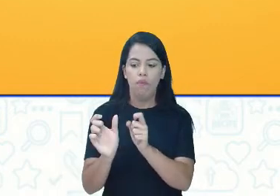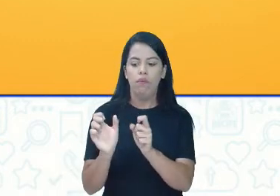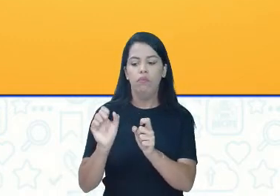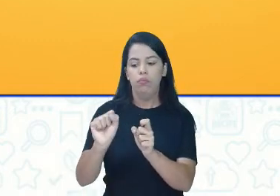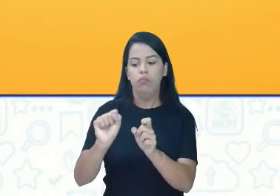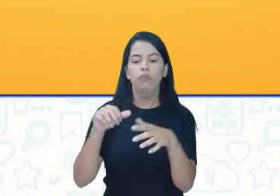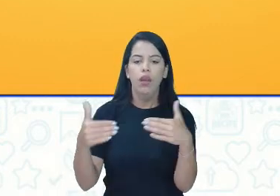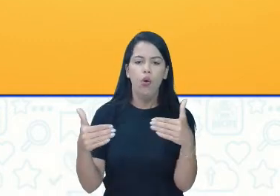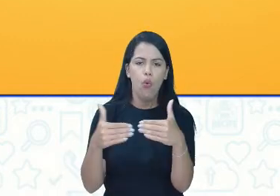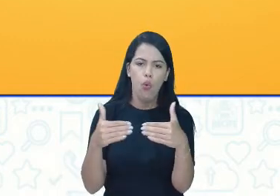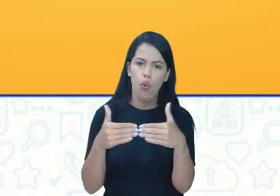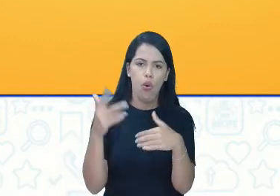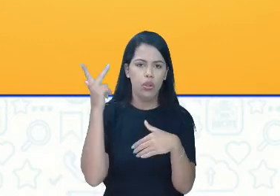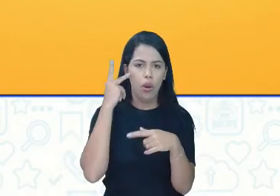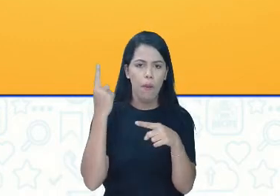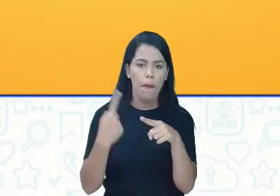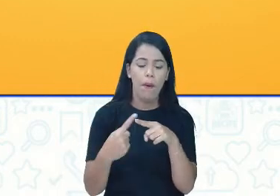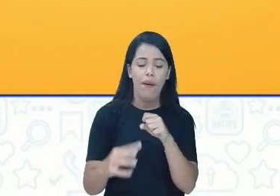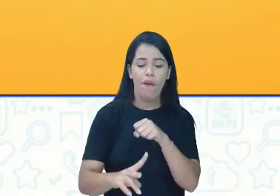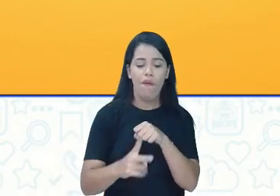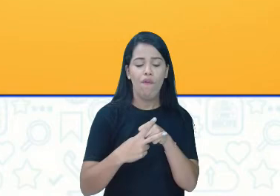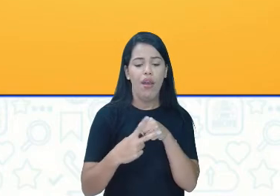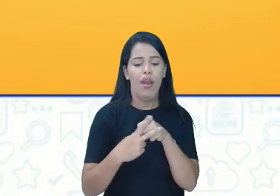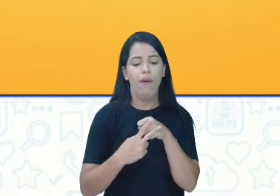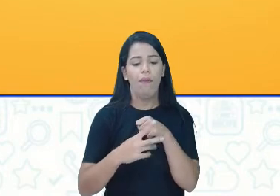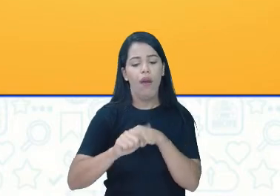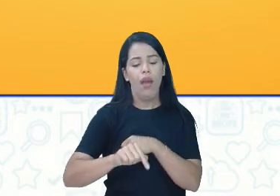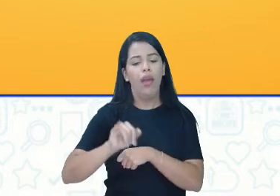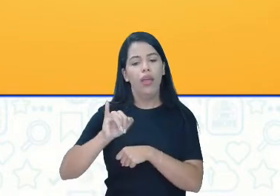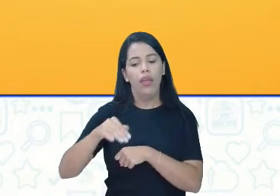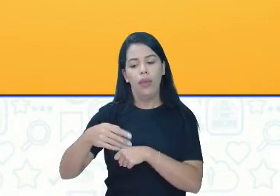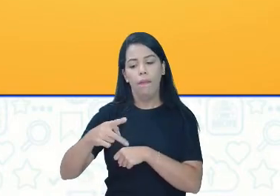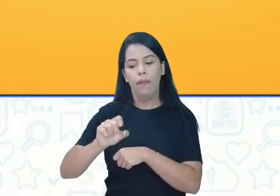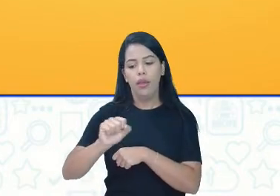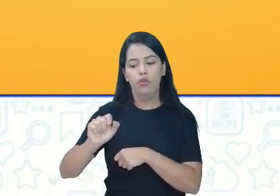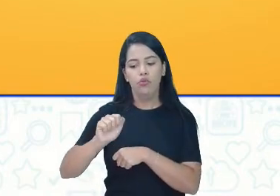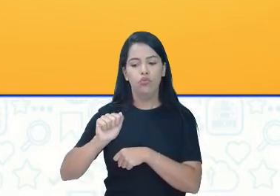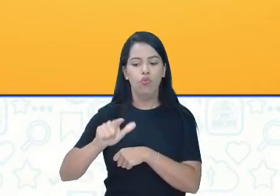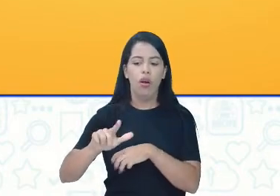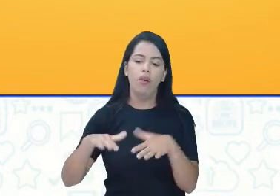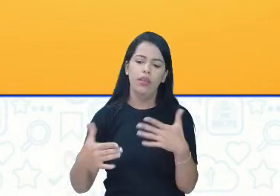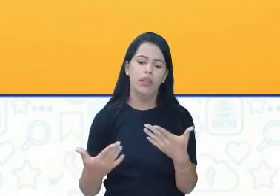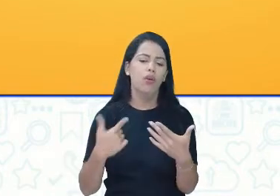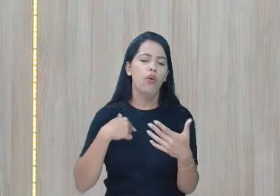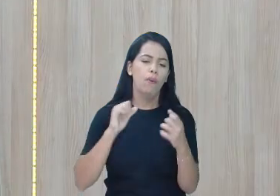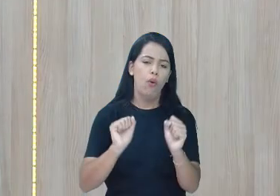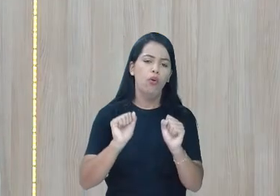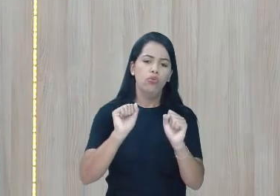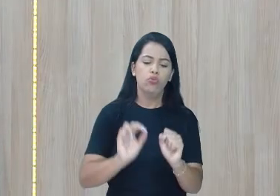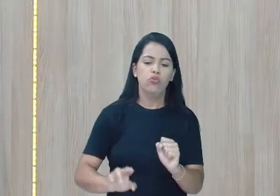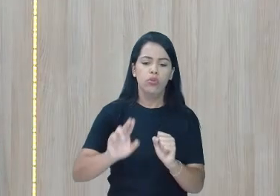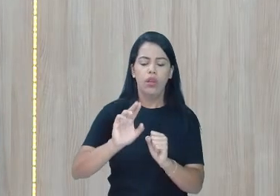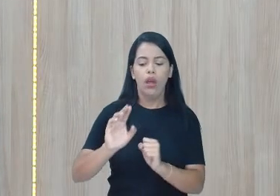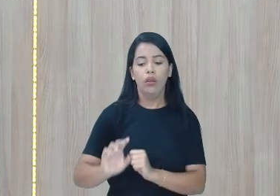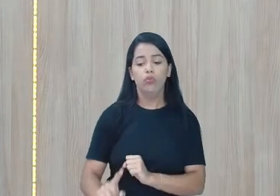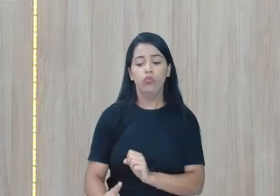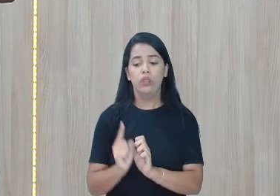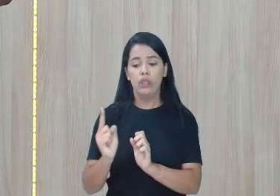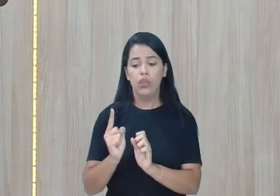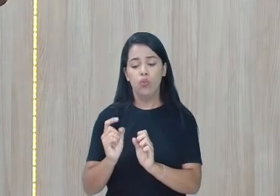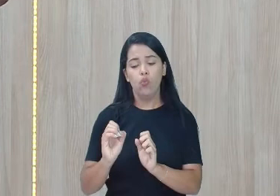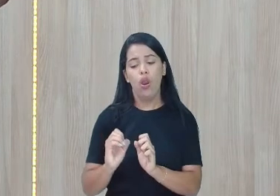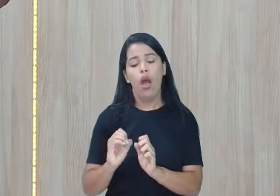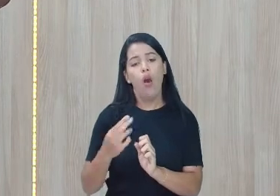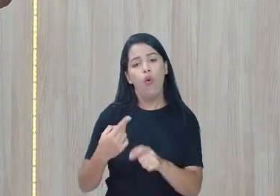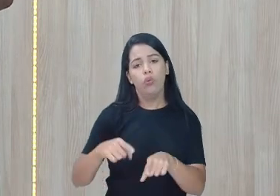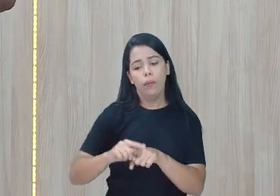está perfeita, porque o verbo ele não é impessoal, então ele não precisa variar. Então, eu uso tanto no singular quanto no plural e está